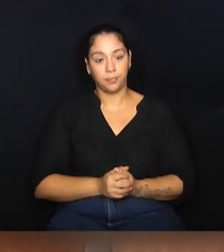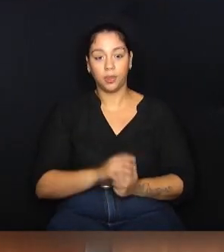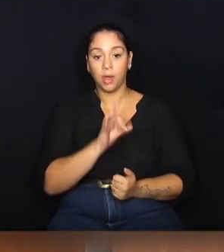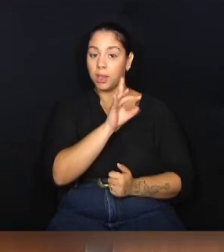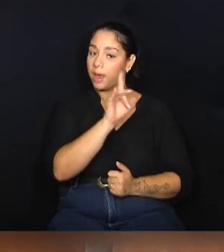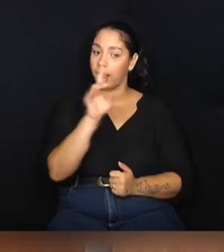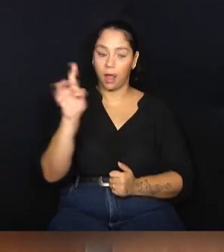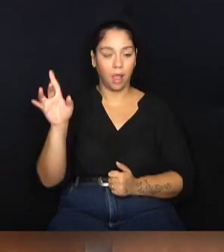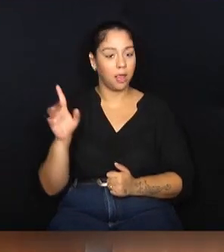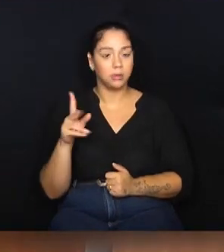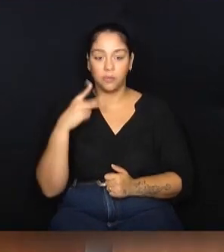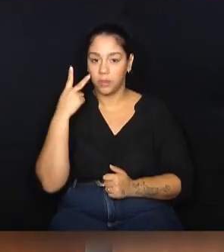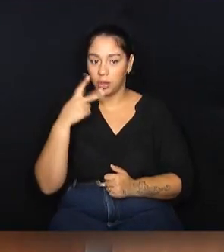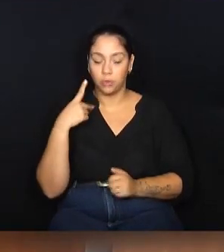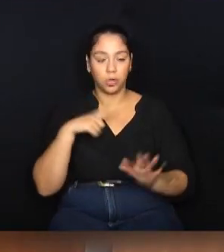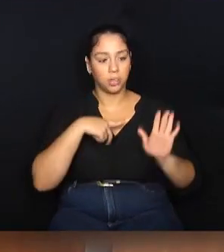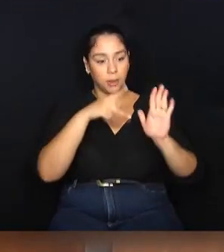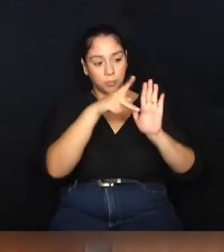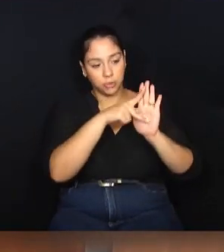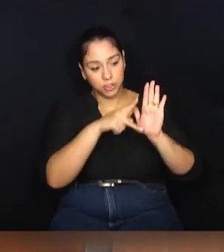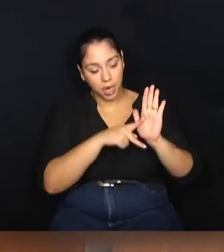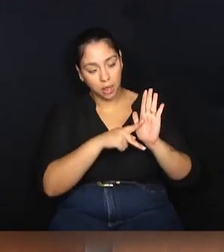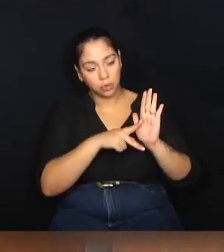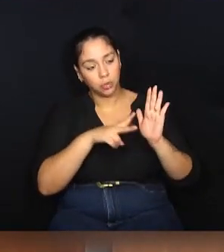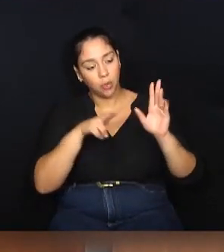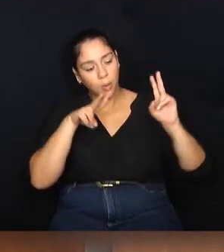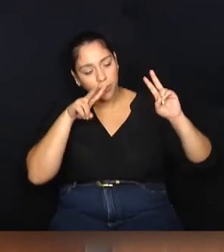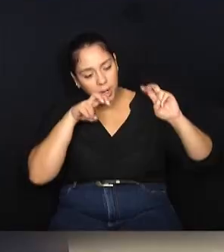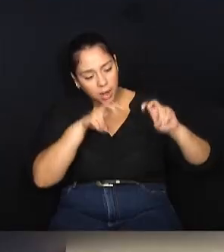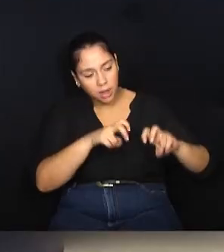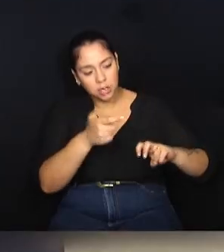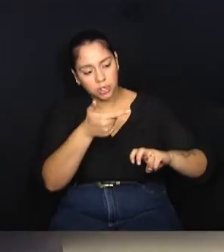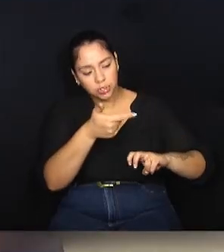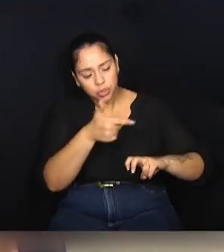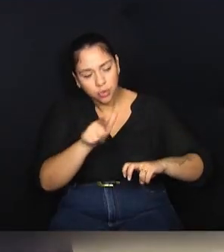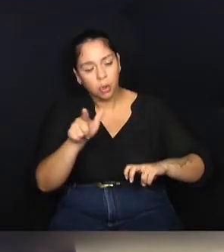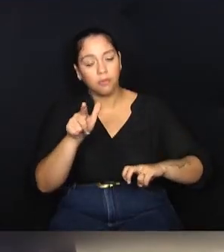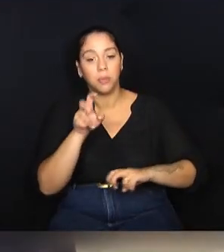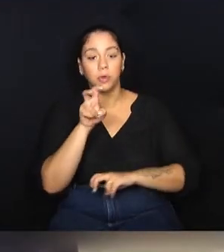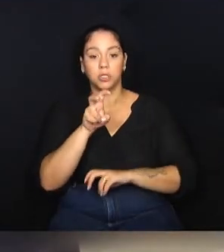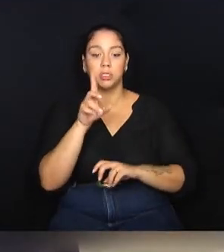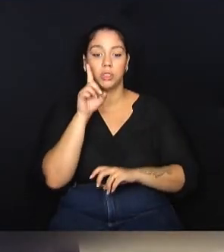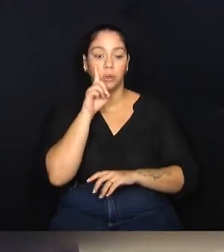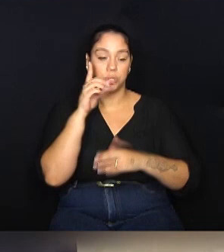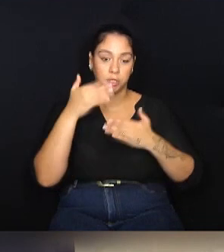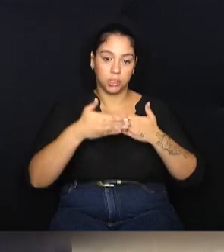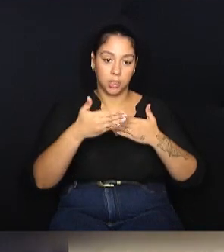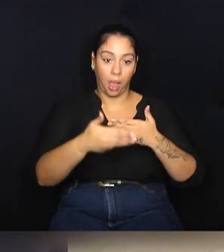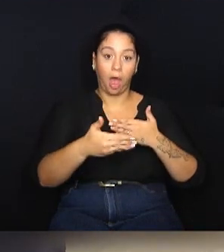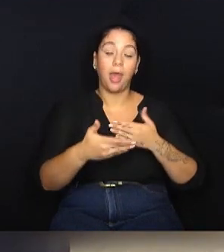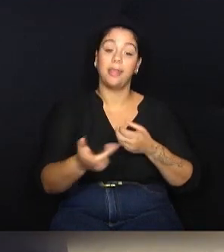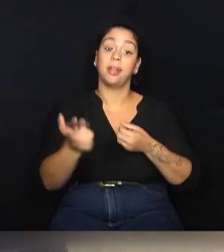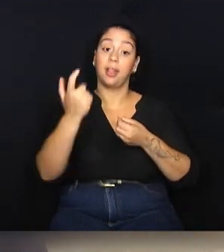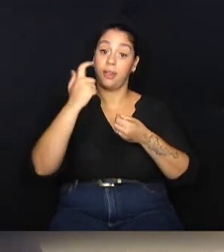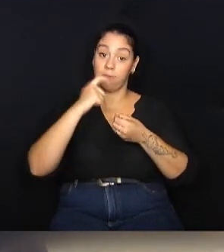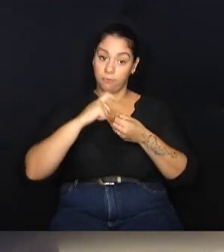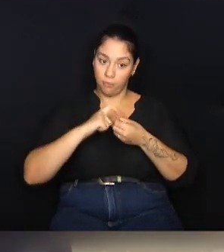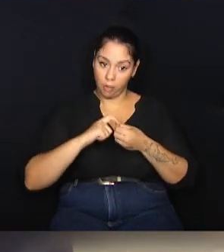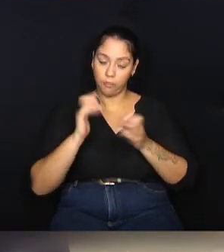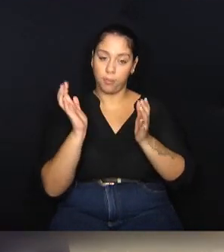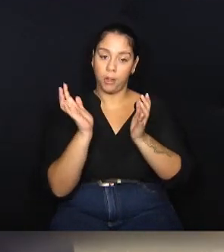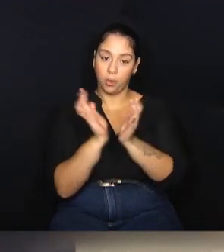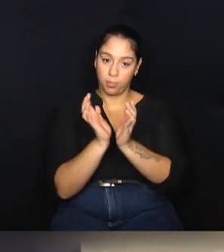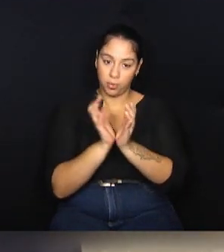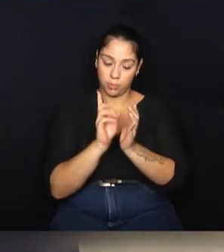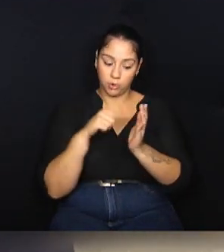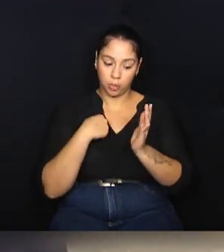disposição para que possa ser reanalisado por até 5 dias. E aí ele tem que devolver para a comissão. A gente